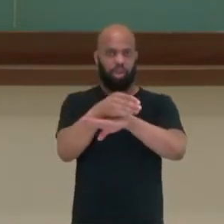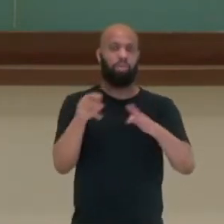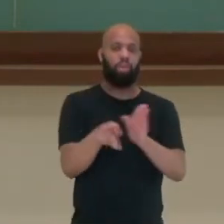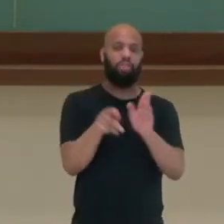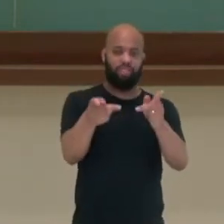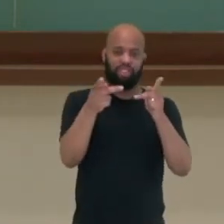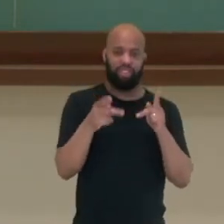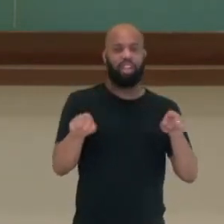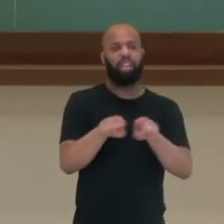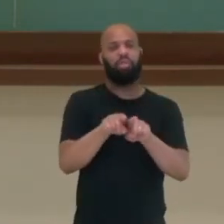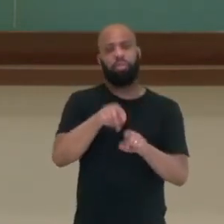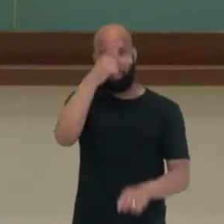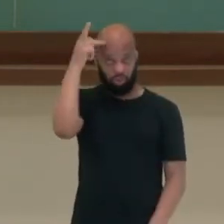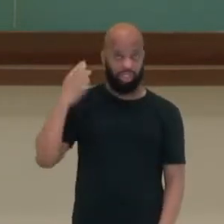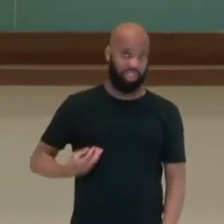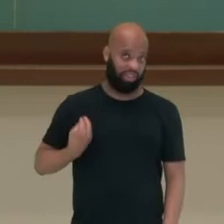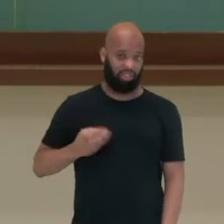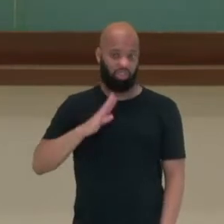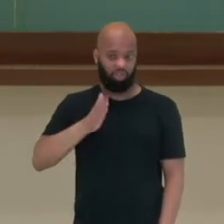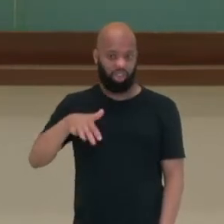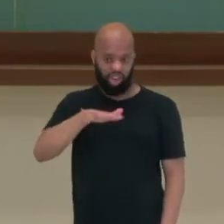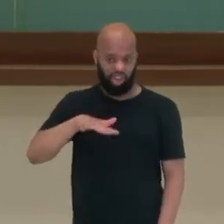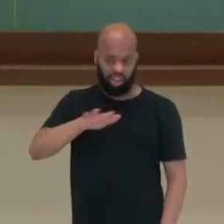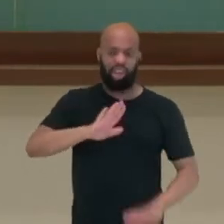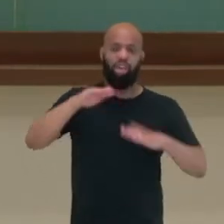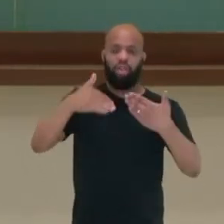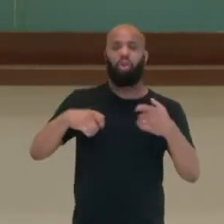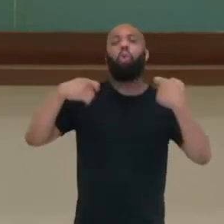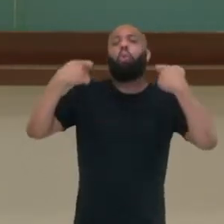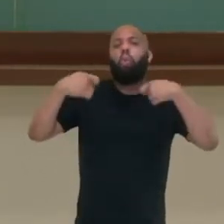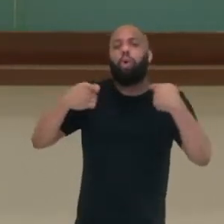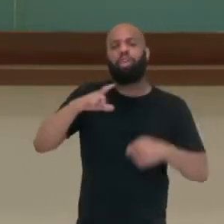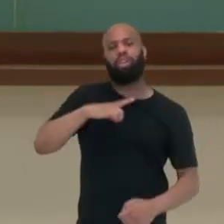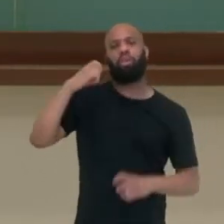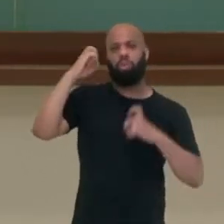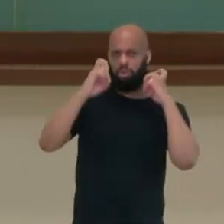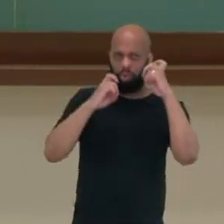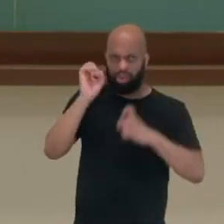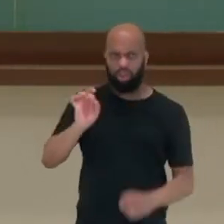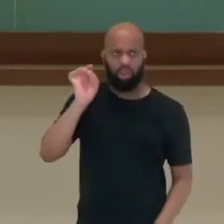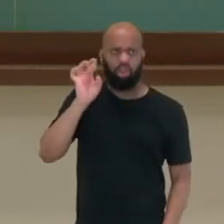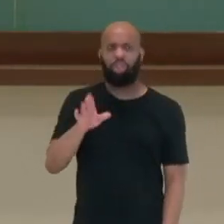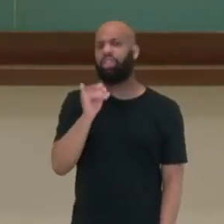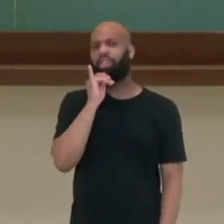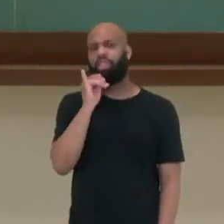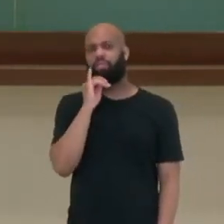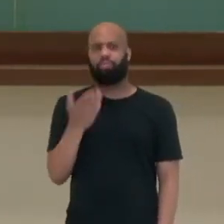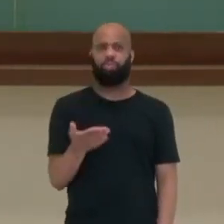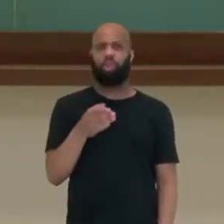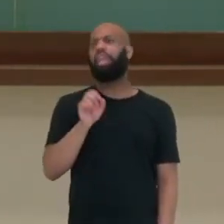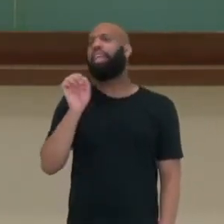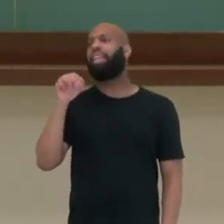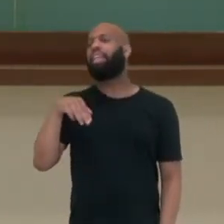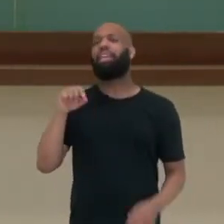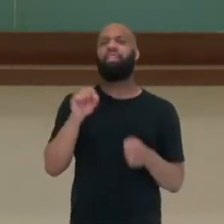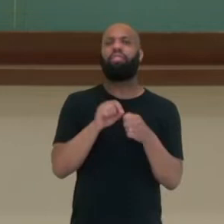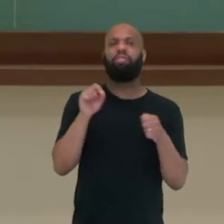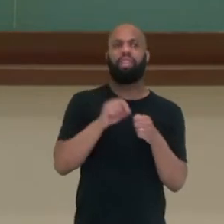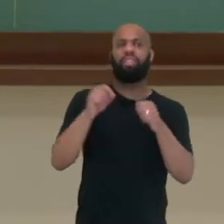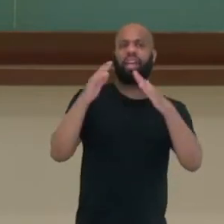ou de quem mora lá. Então temos que ter uma preocupação não só com quem construir